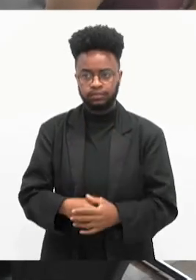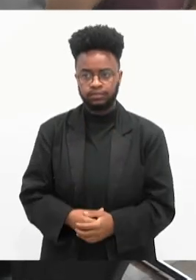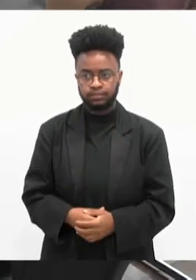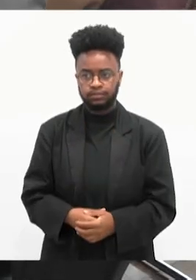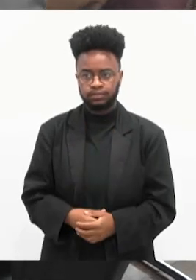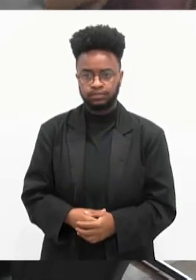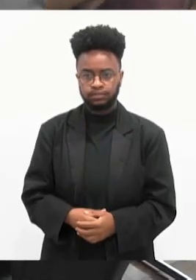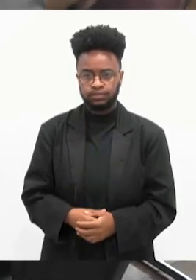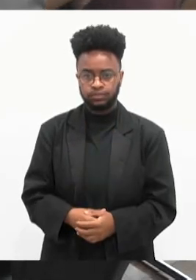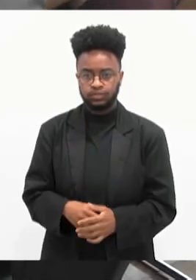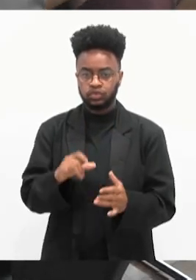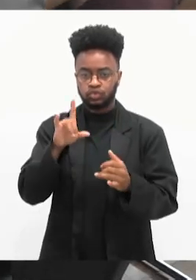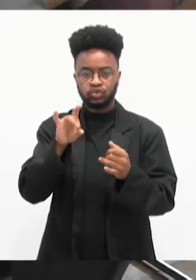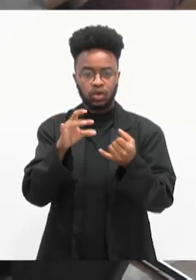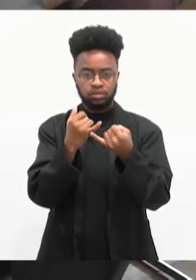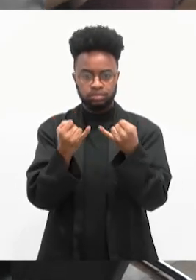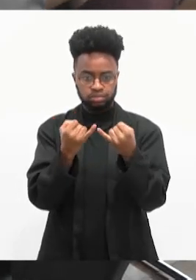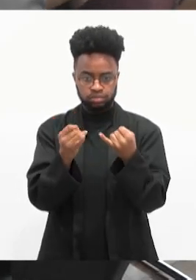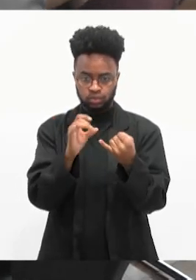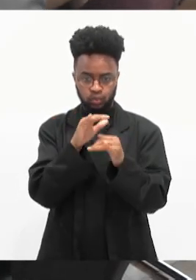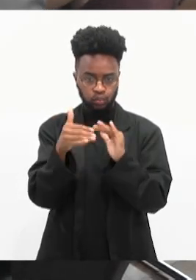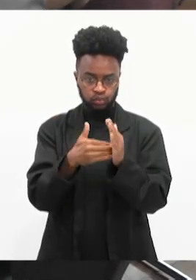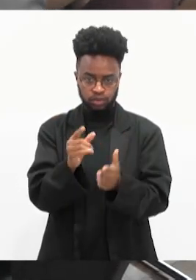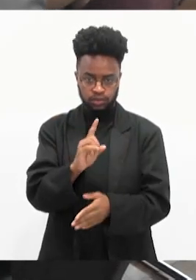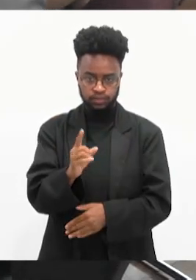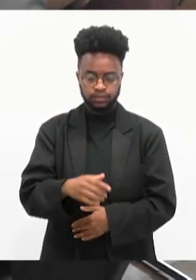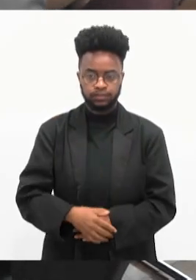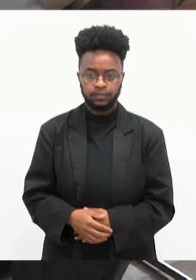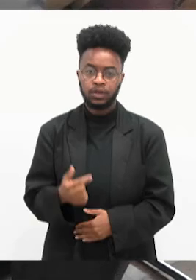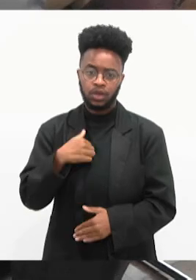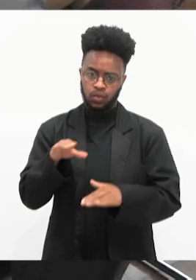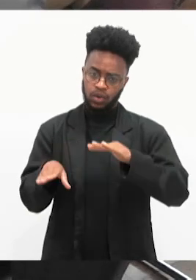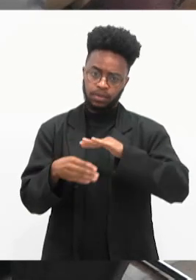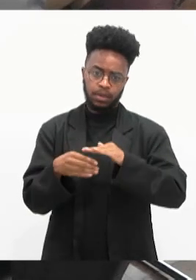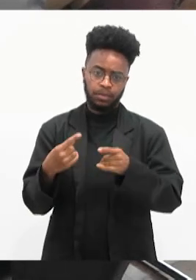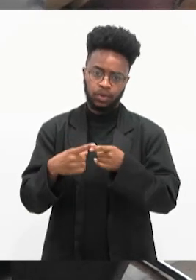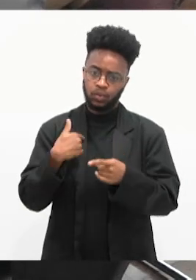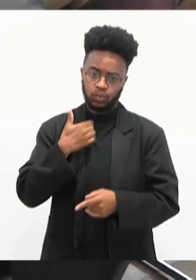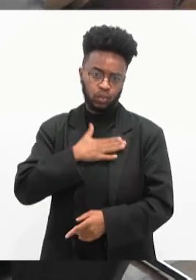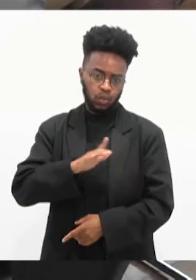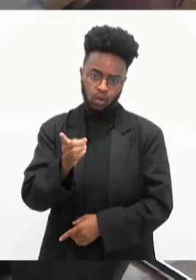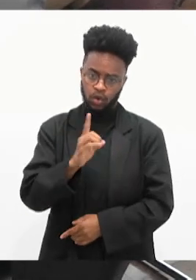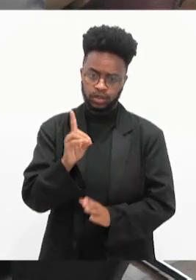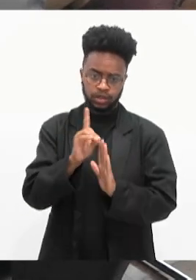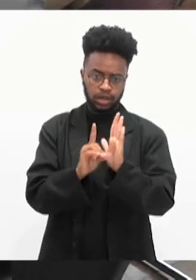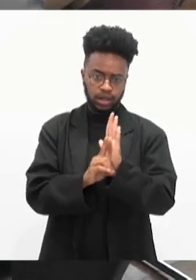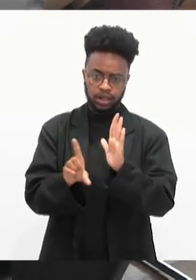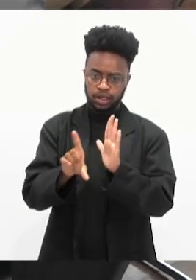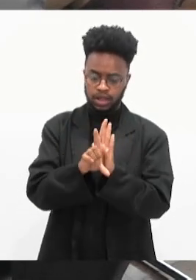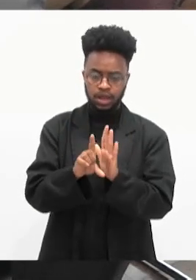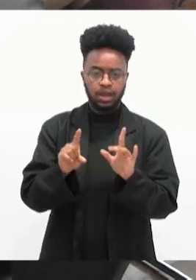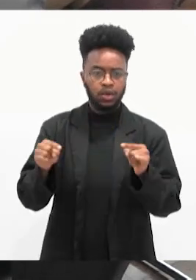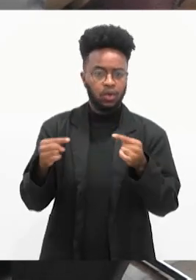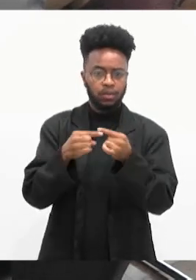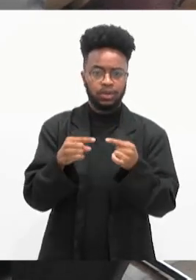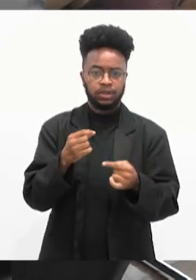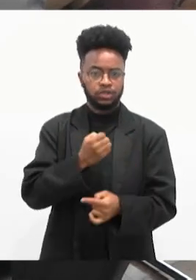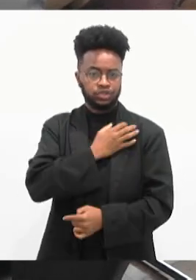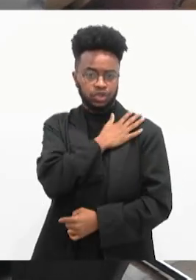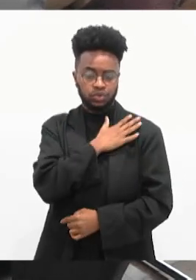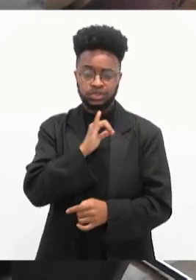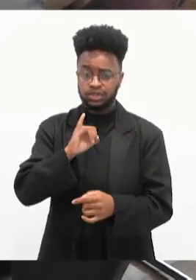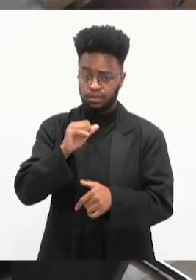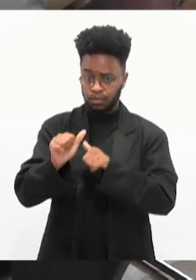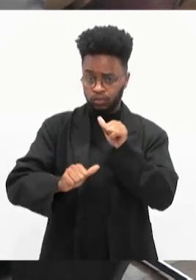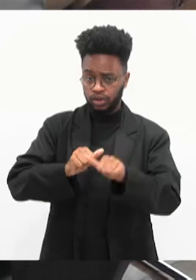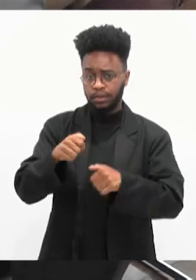Ele revoga parte do Eu vou emendar, que eu não gosto de decreto-lei, elemento da ditadura. Se a gente vai mudar, muda